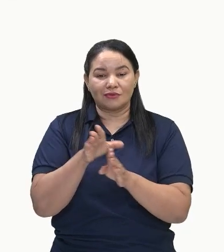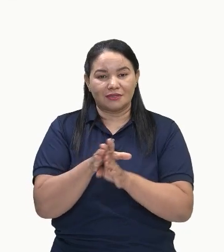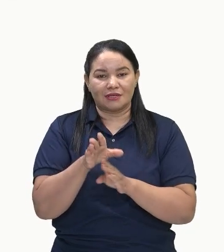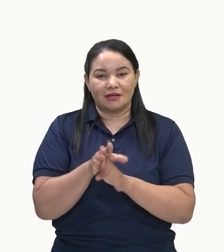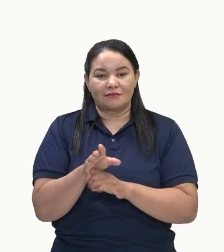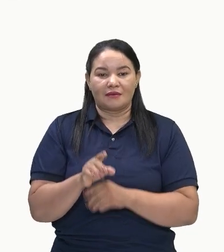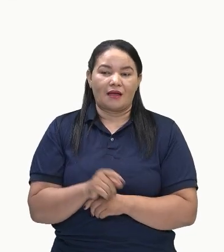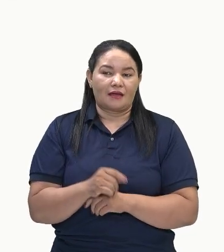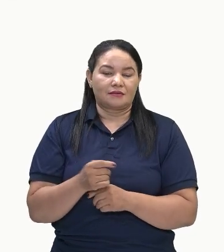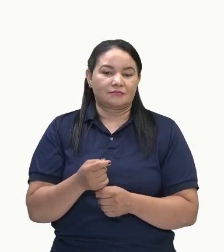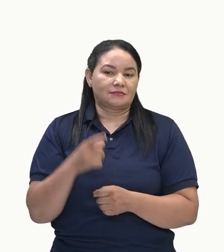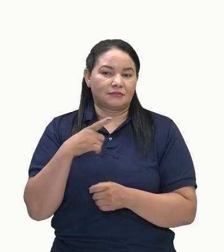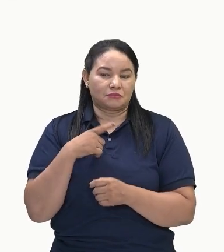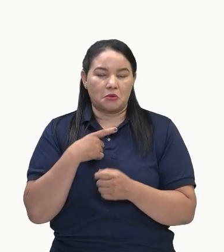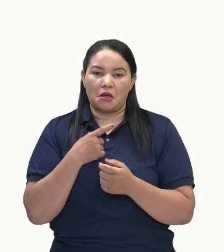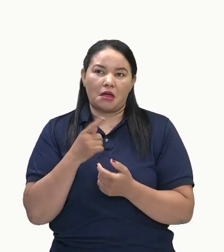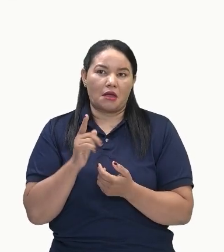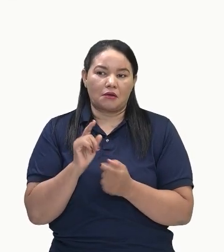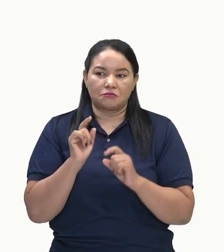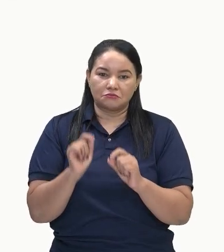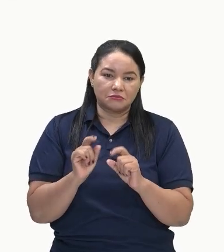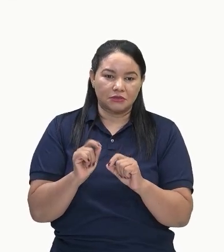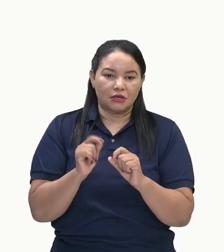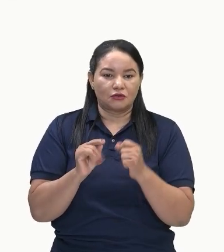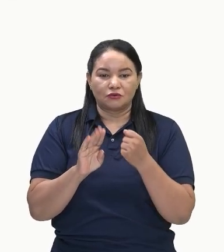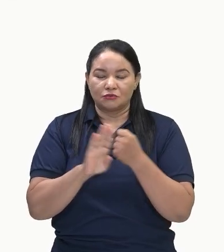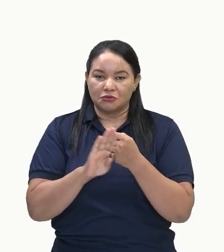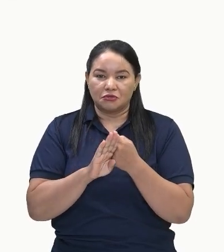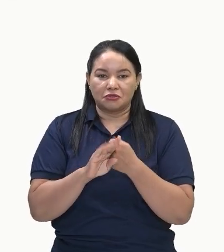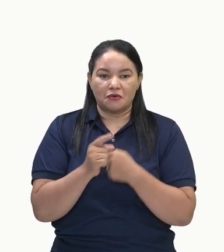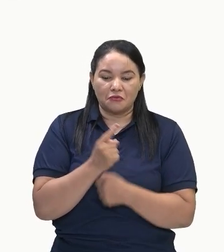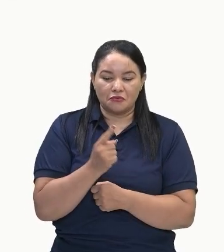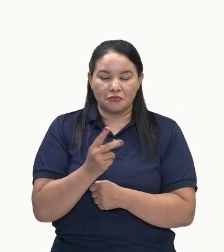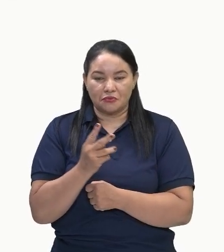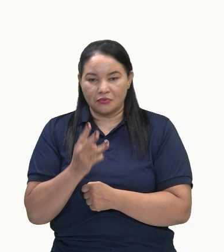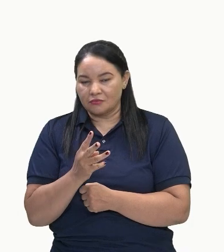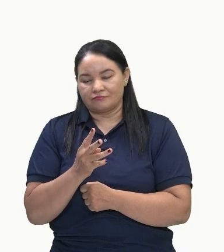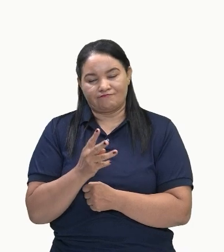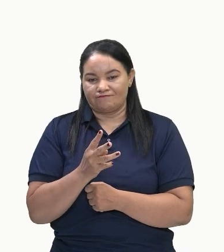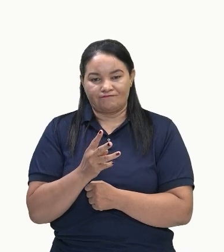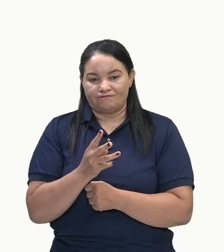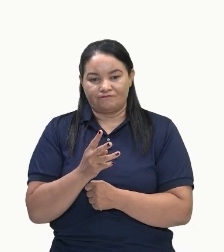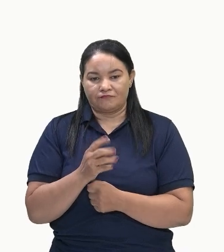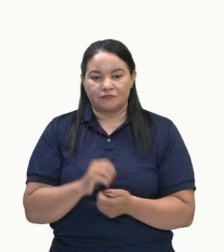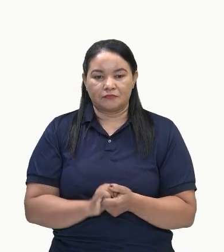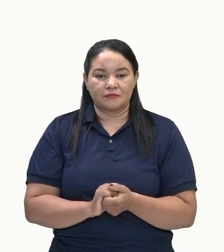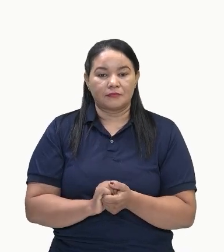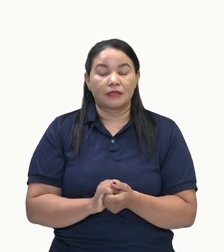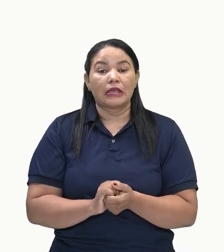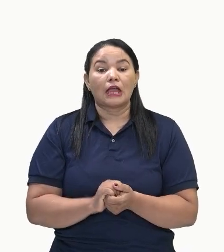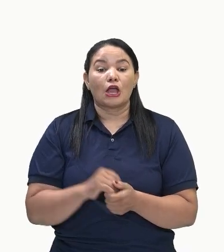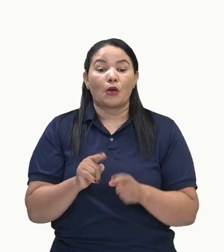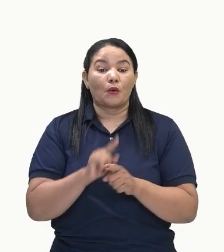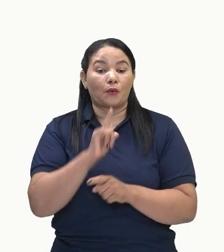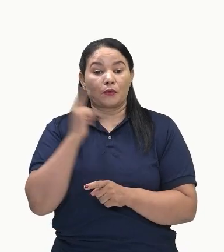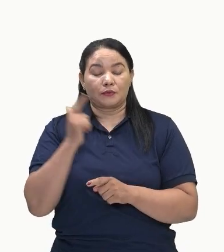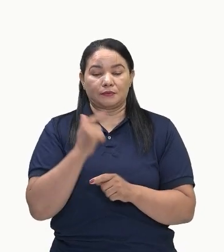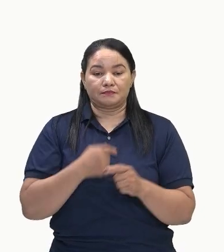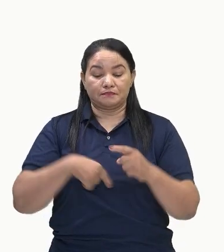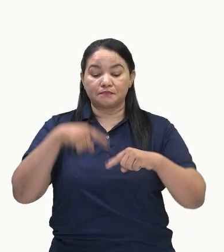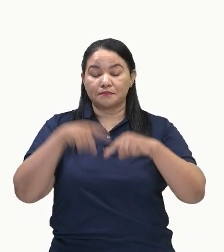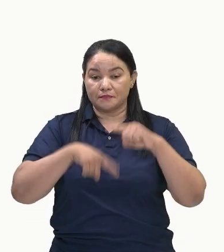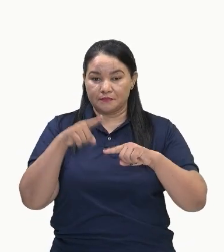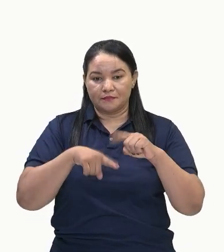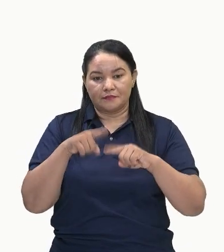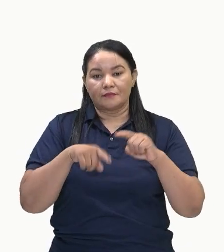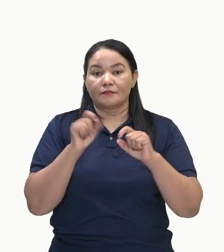também é um substantivo não contável. Materials, materiais, por exemplo, madeira, também não dá